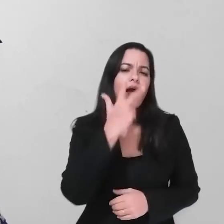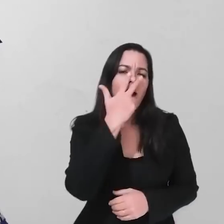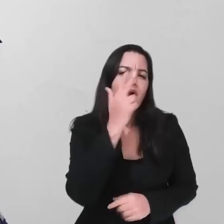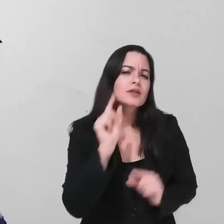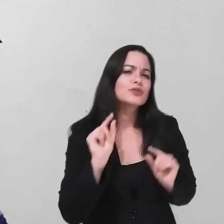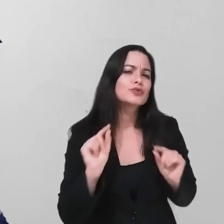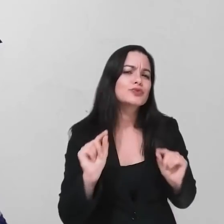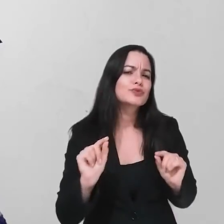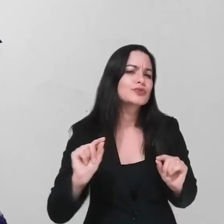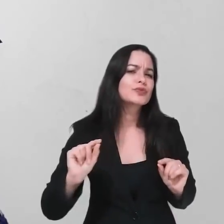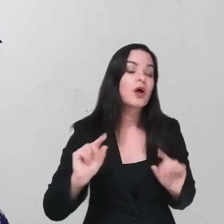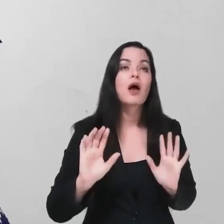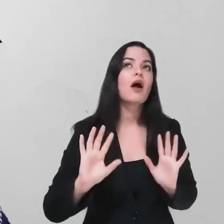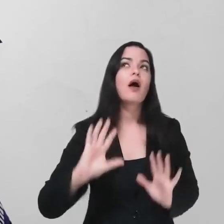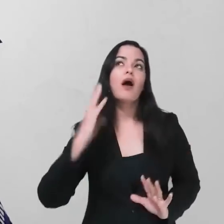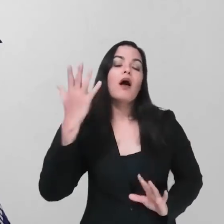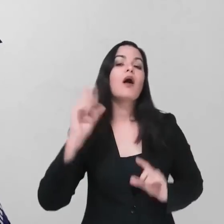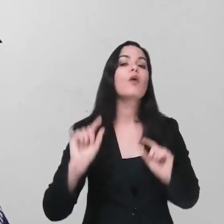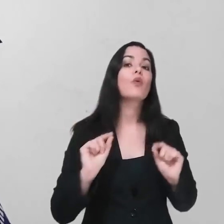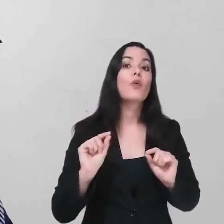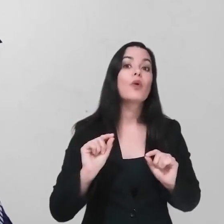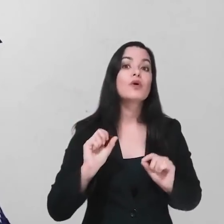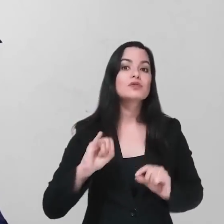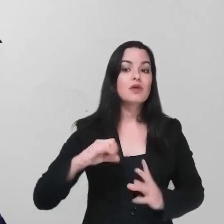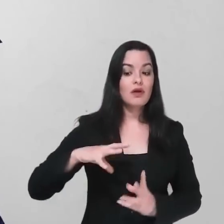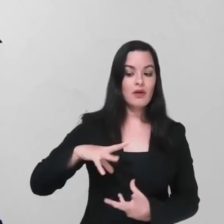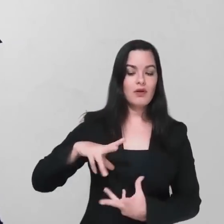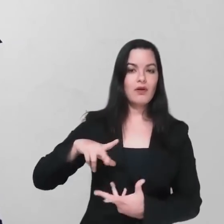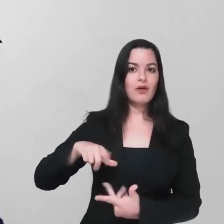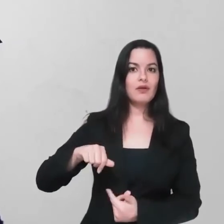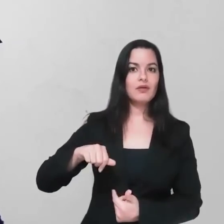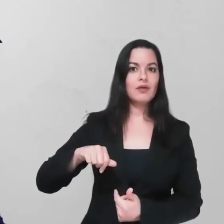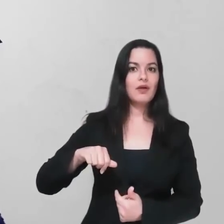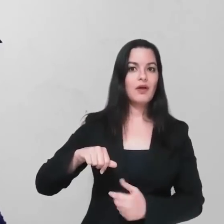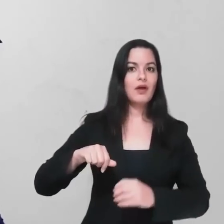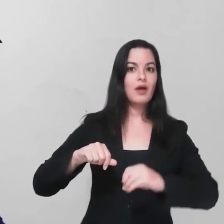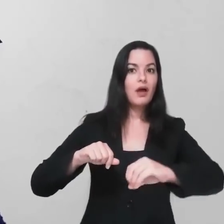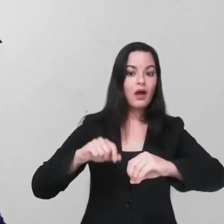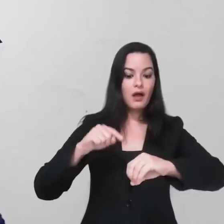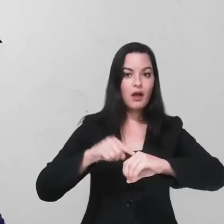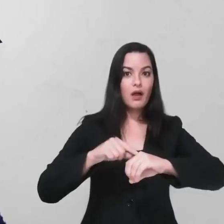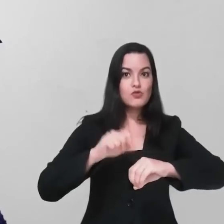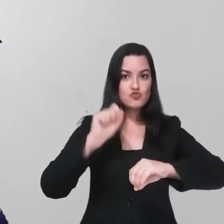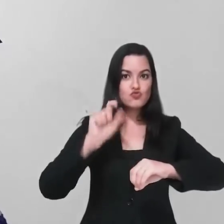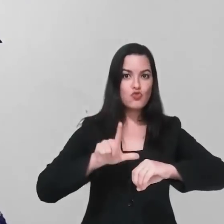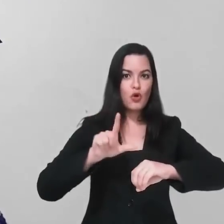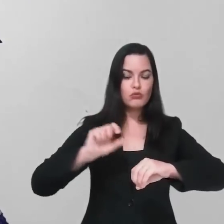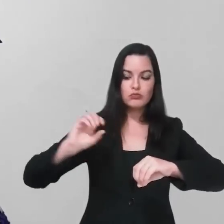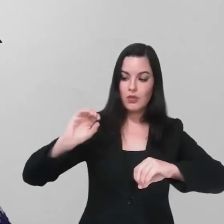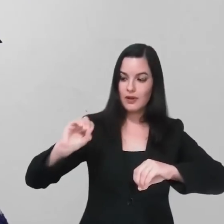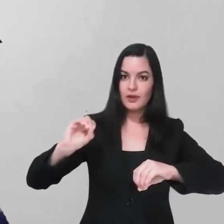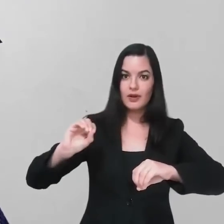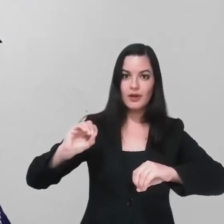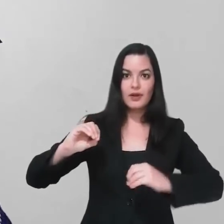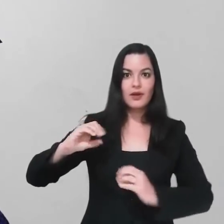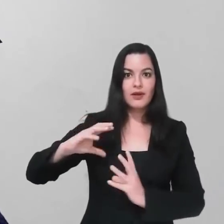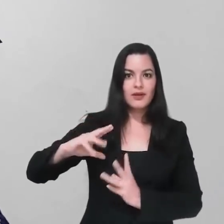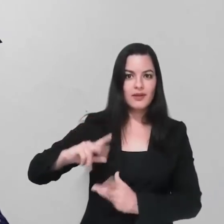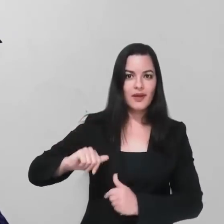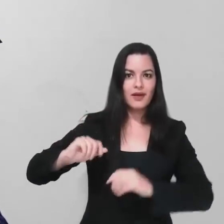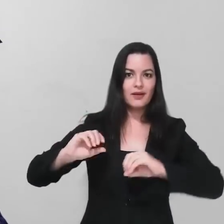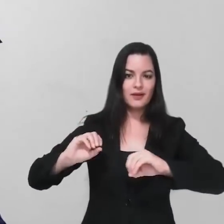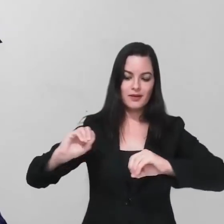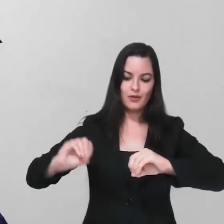que acontece quando a Terra dá a volta em torno do Sol. Isso mesmo! A Terra, ao